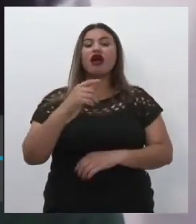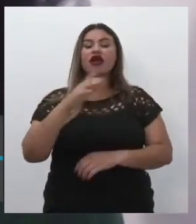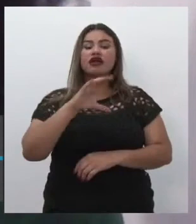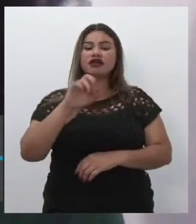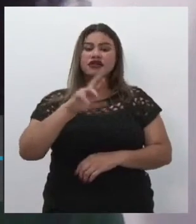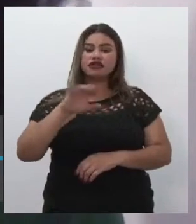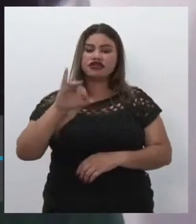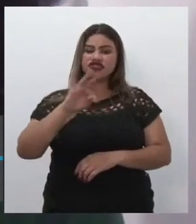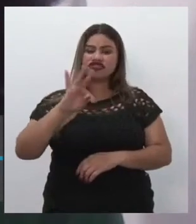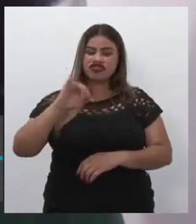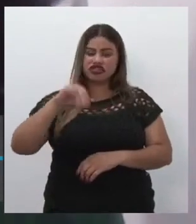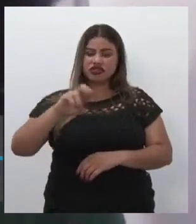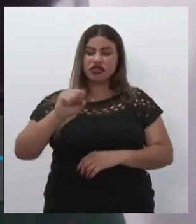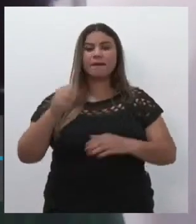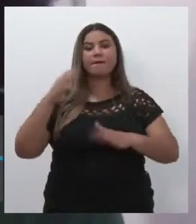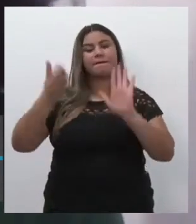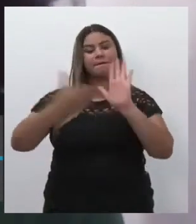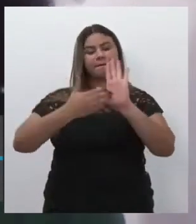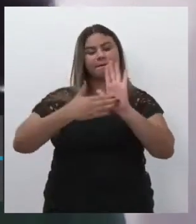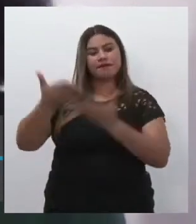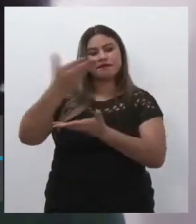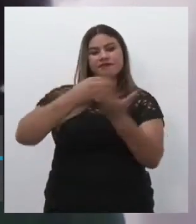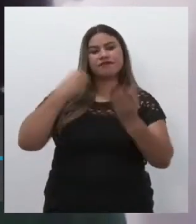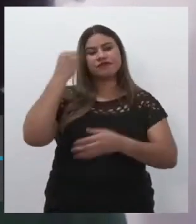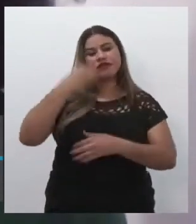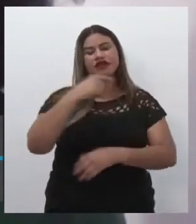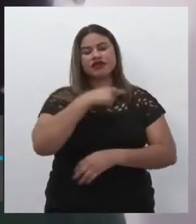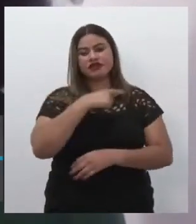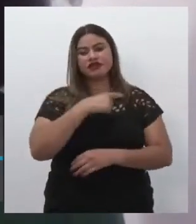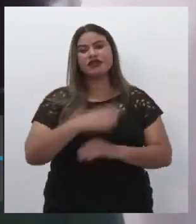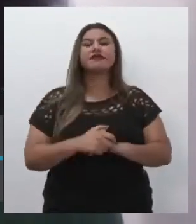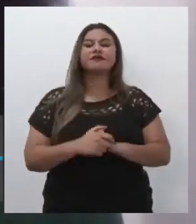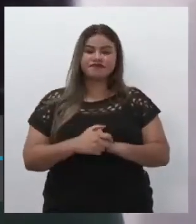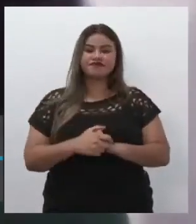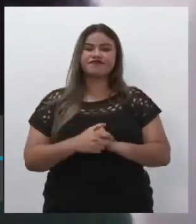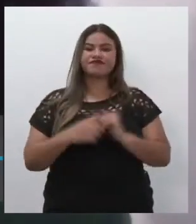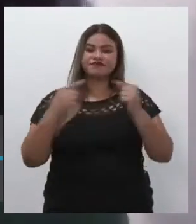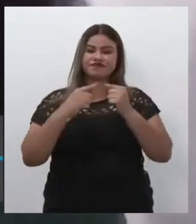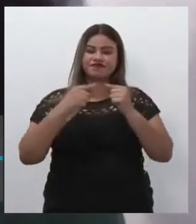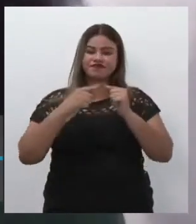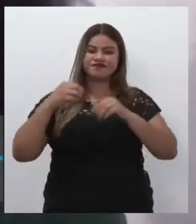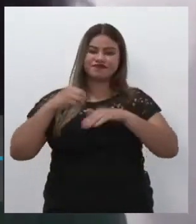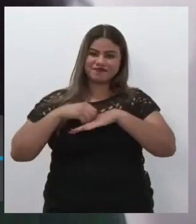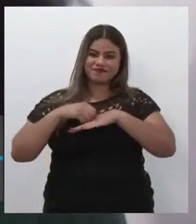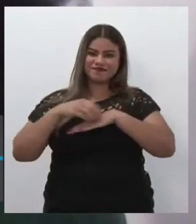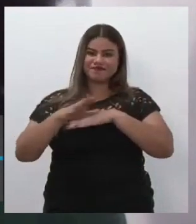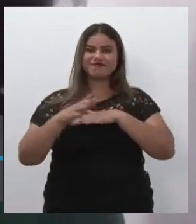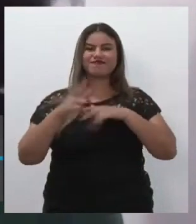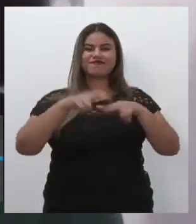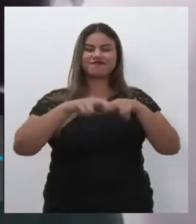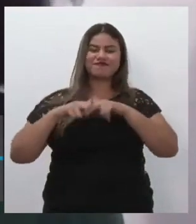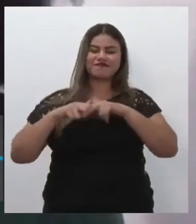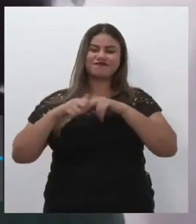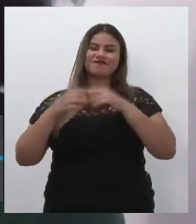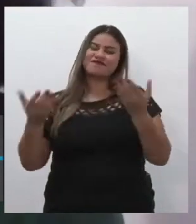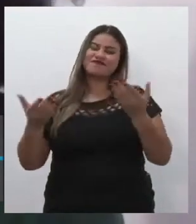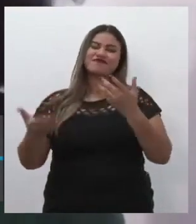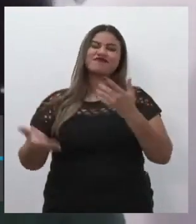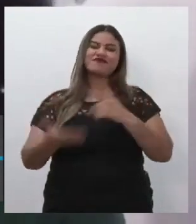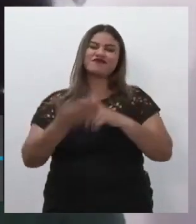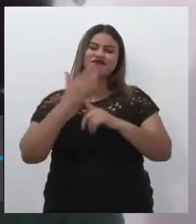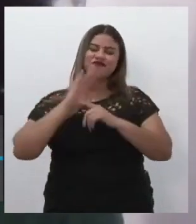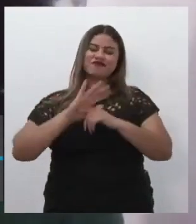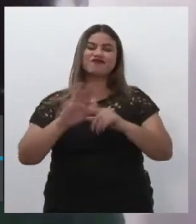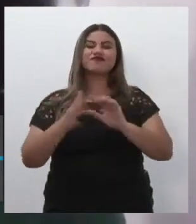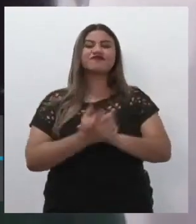de experiências sugeridas, né? Que essa é a nossa contribuição, por isso contribuiu com a formação